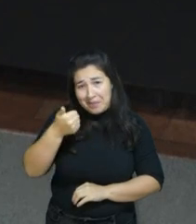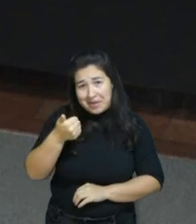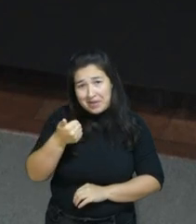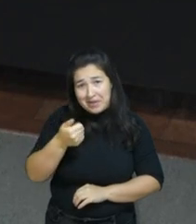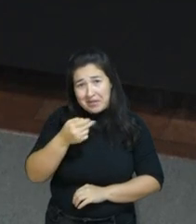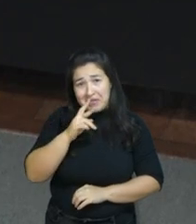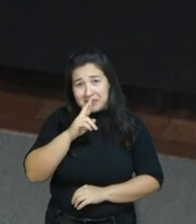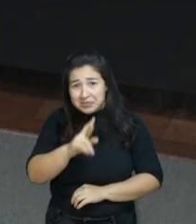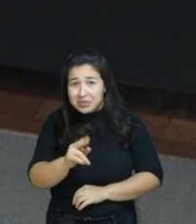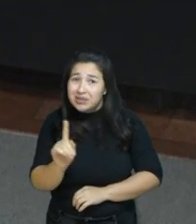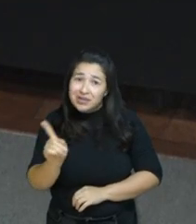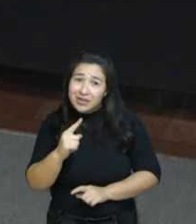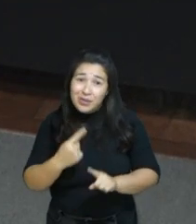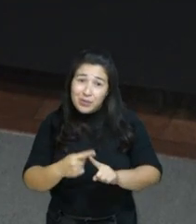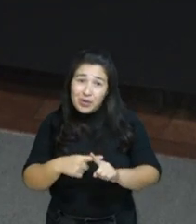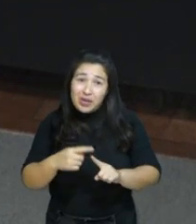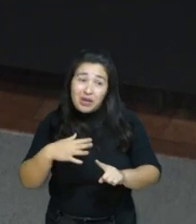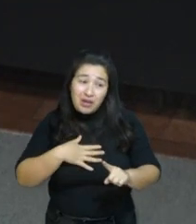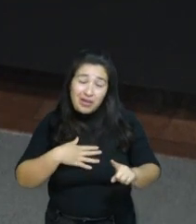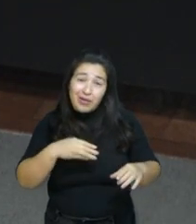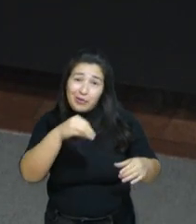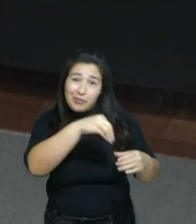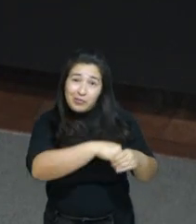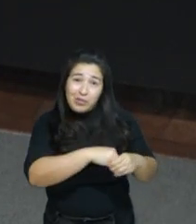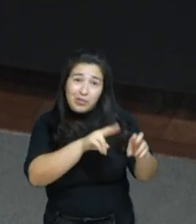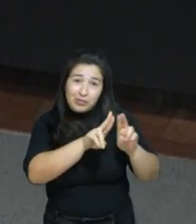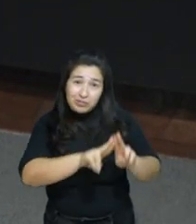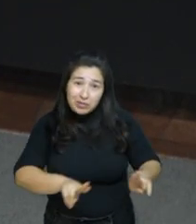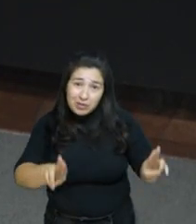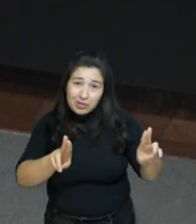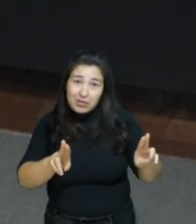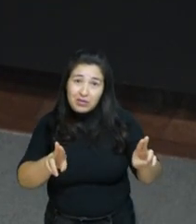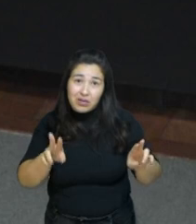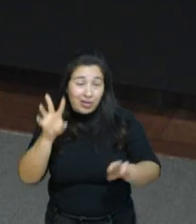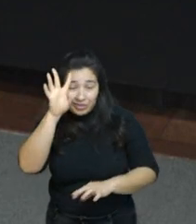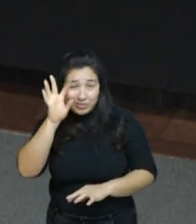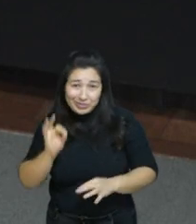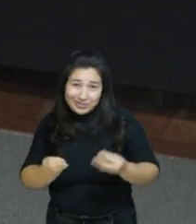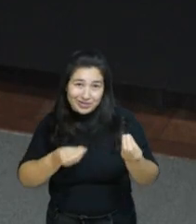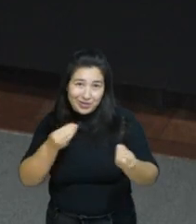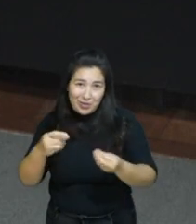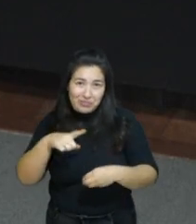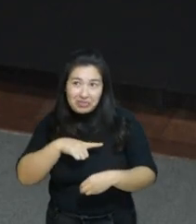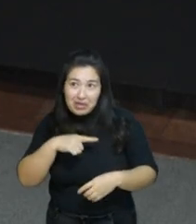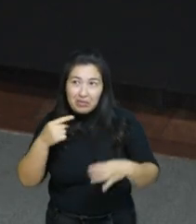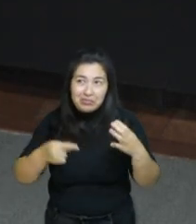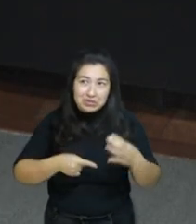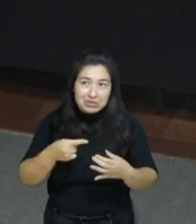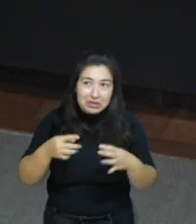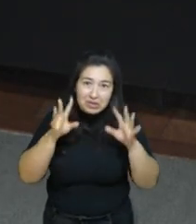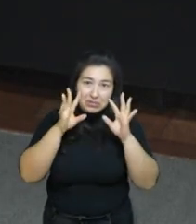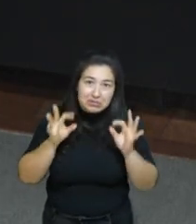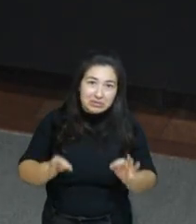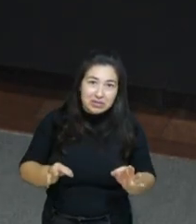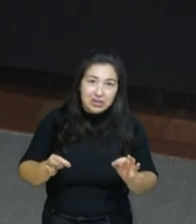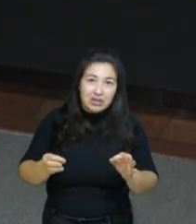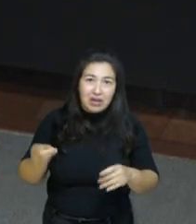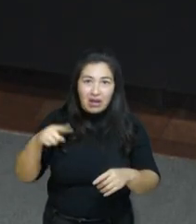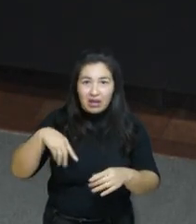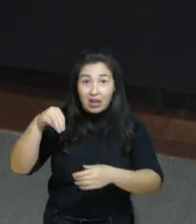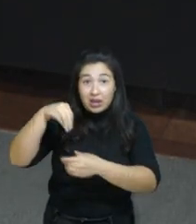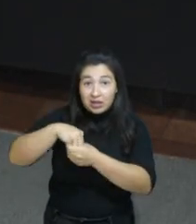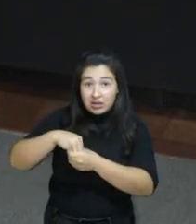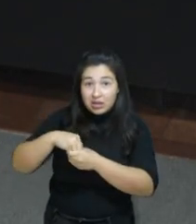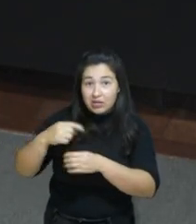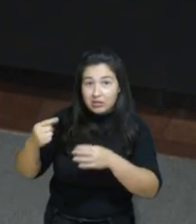para responder isso, porque eu faço parte da universidade, não da Lesco. Eu não sei se tem comissões, ou geralmente as comissões são